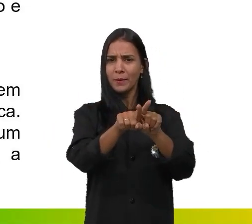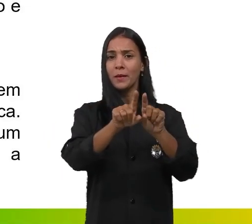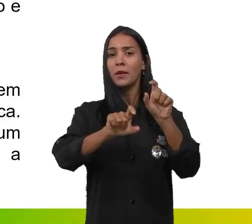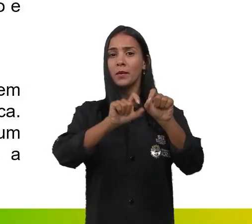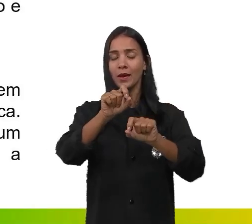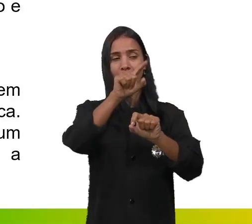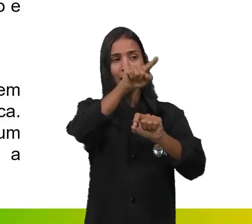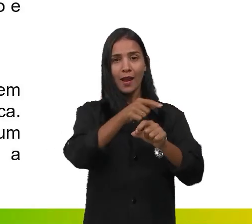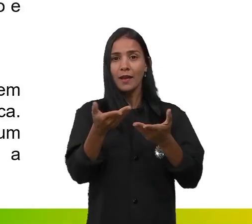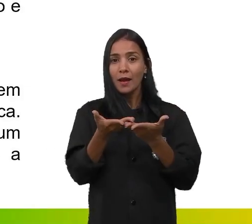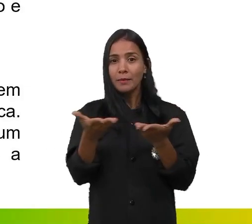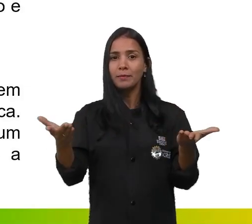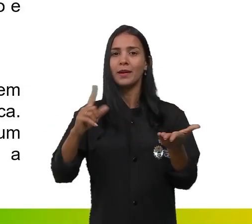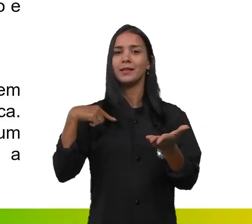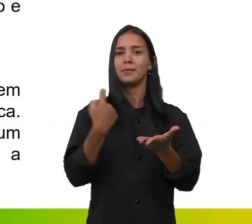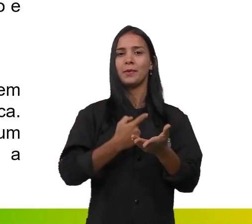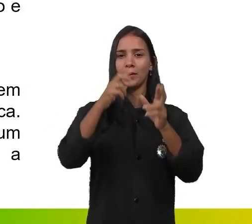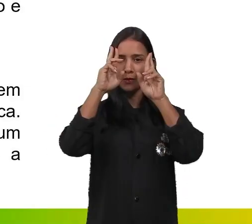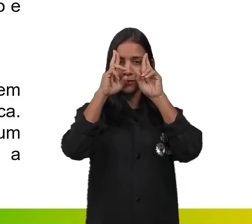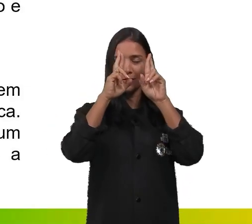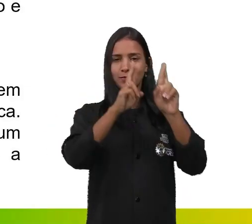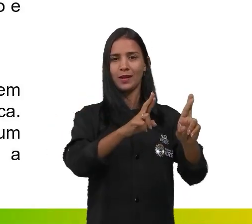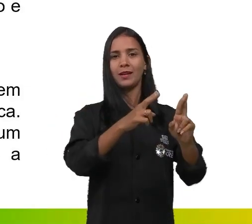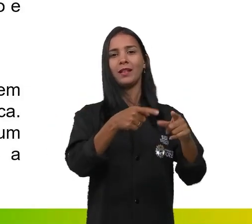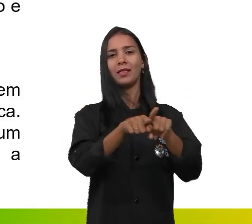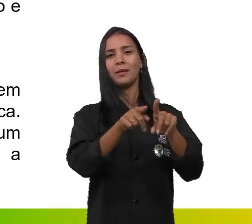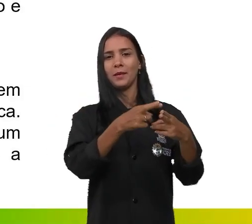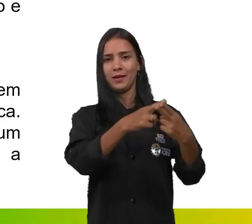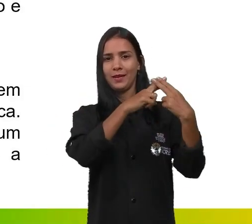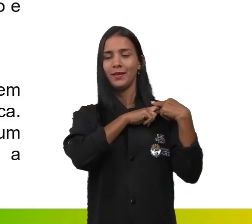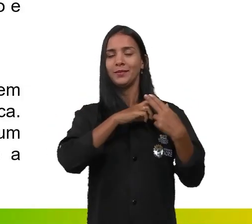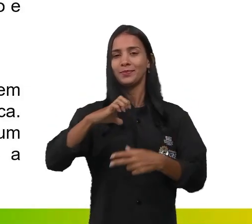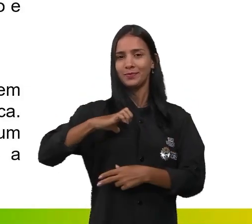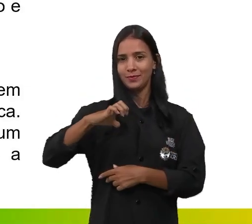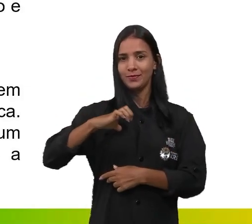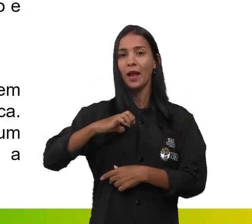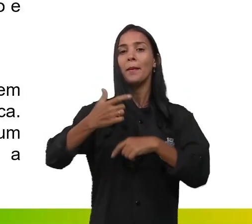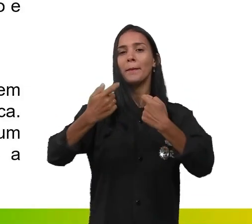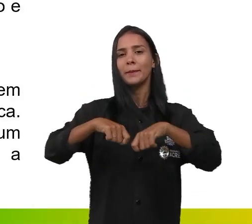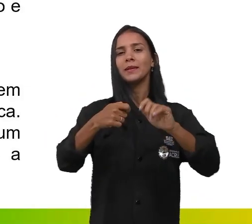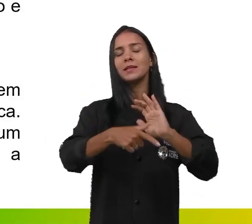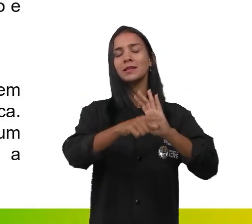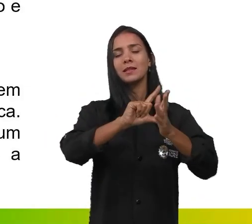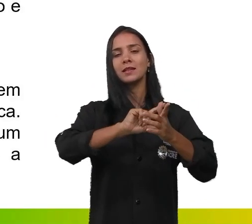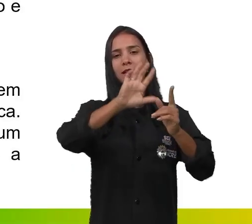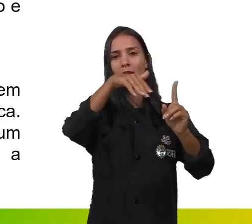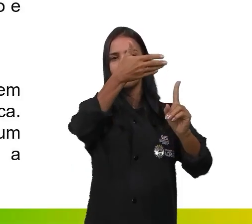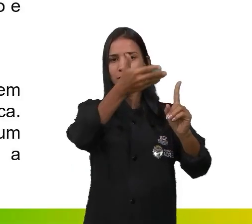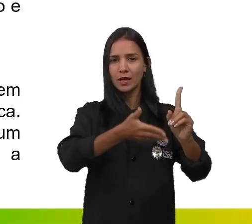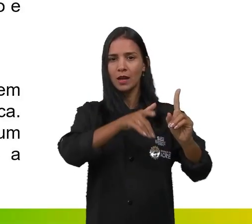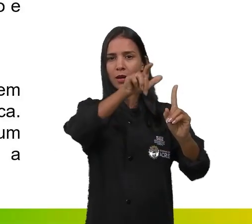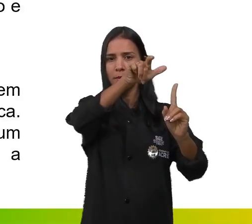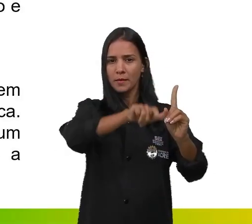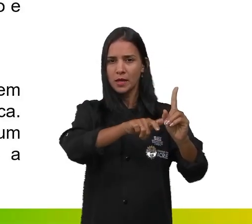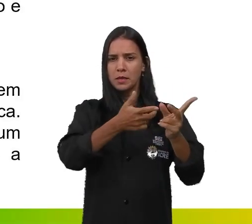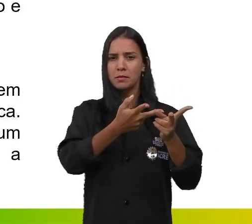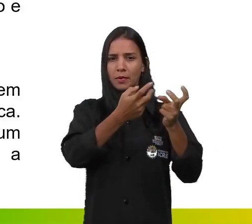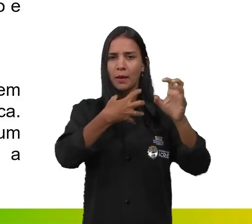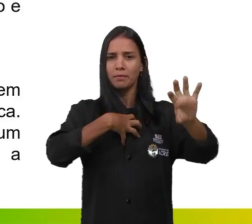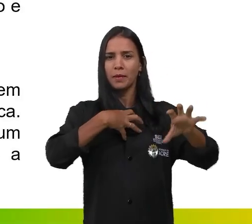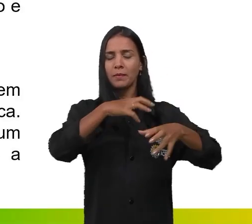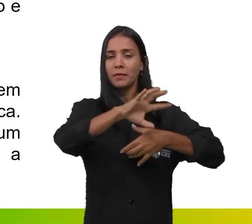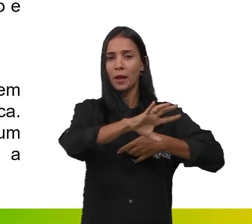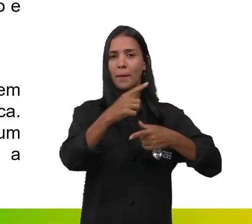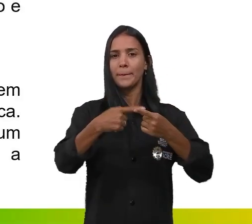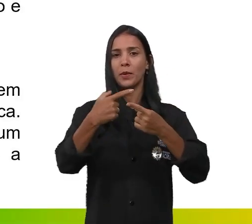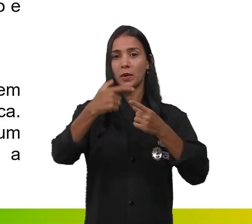para a responsabilidade ética. Sem isso, nós não podemos ter responsabilidade. Podemos até ter uma responsabilidade